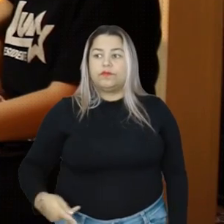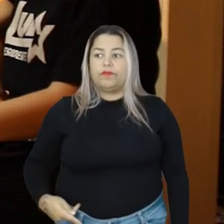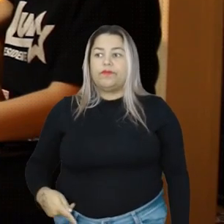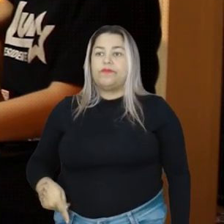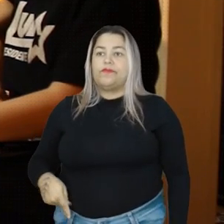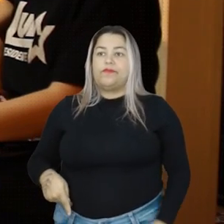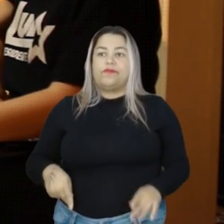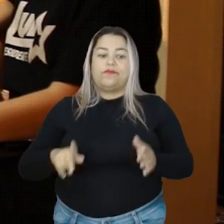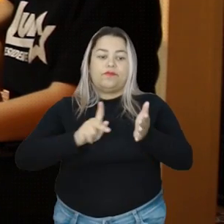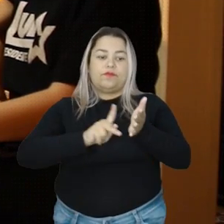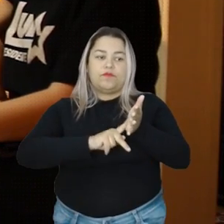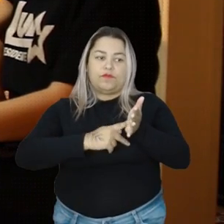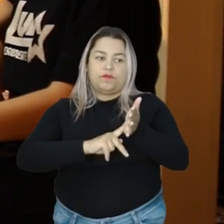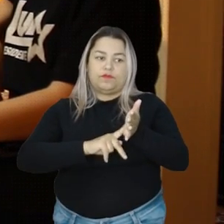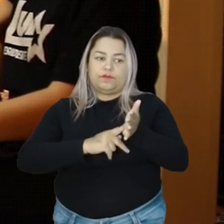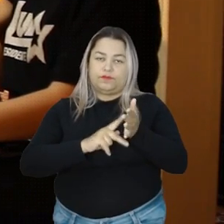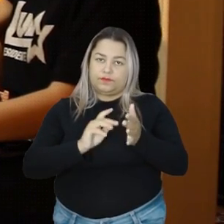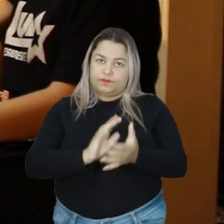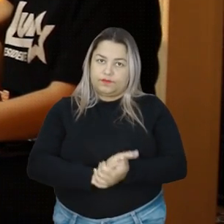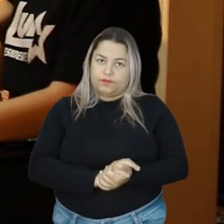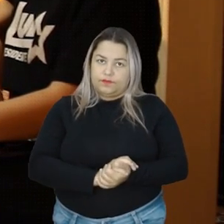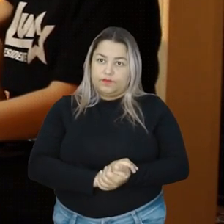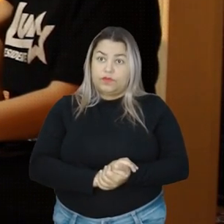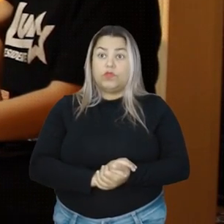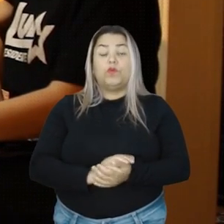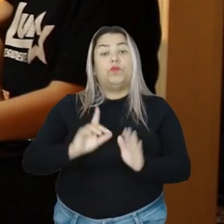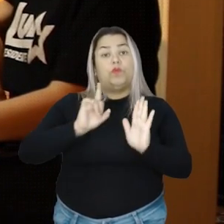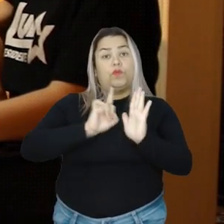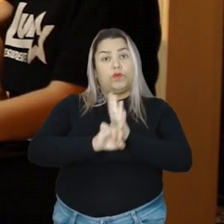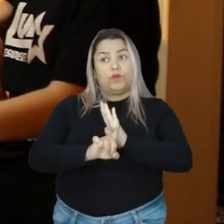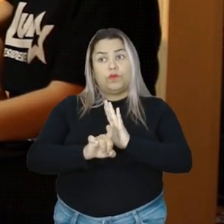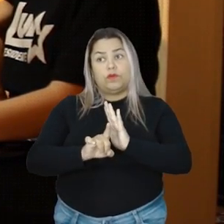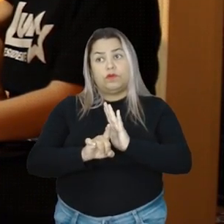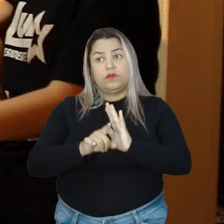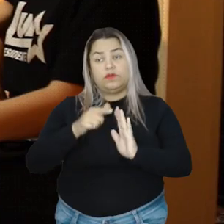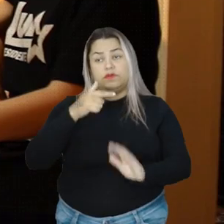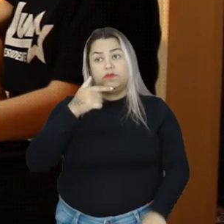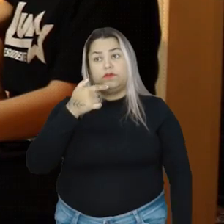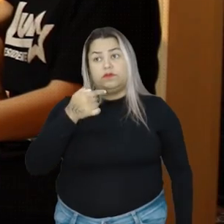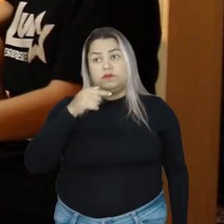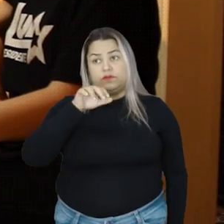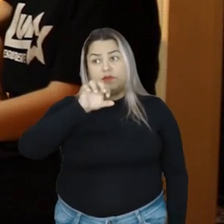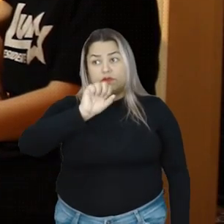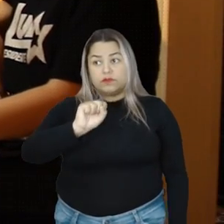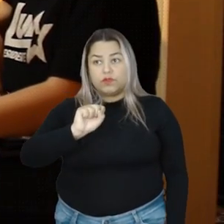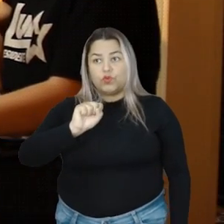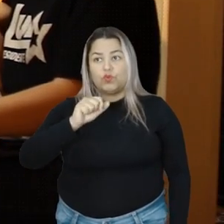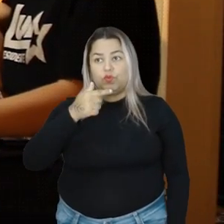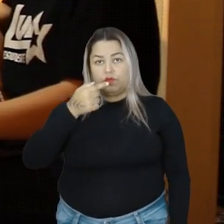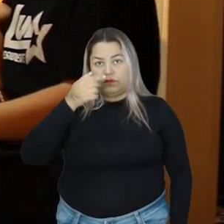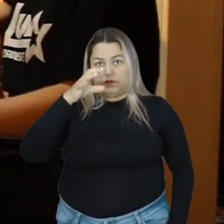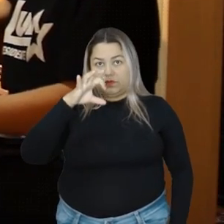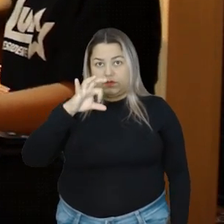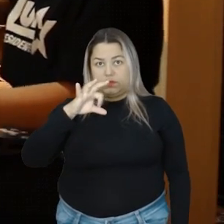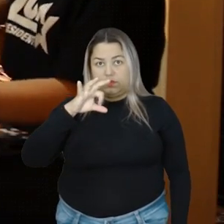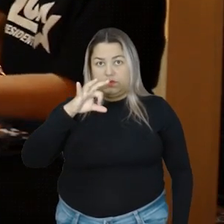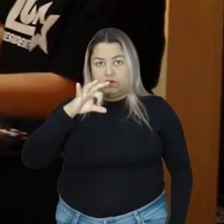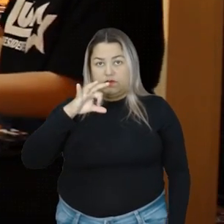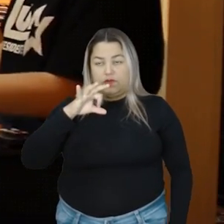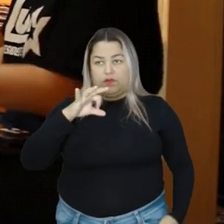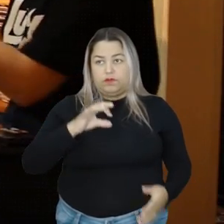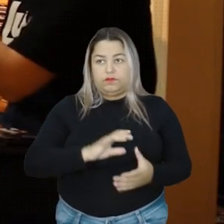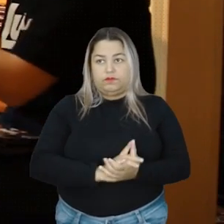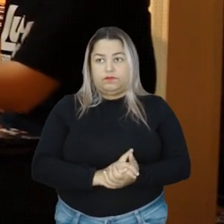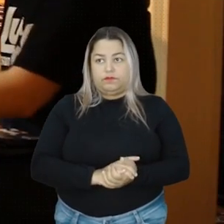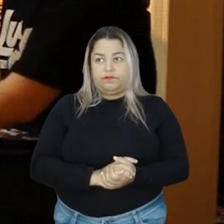bancários, né? Presidente. Sim. E posso fazer uma pergunta assim? Isso foi em 78, 79, 78, 79,